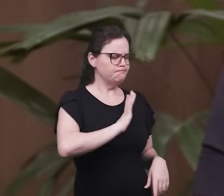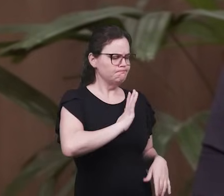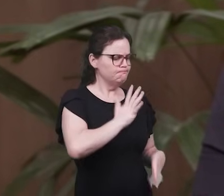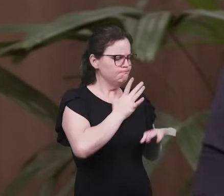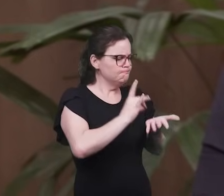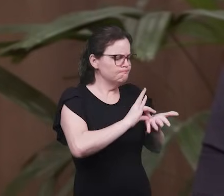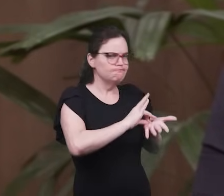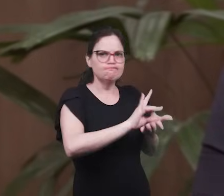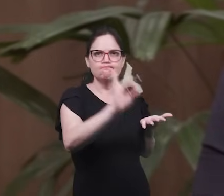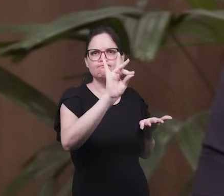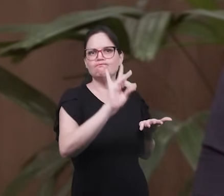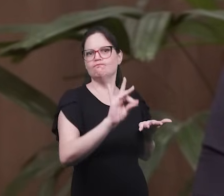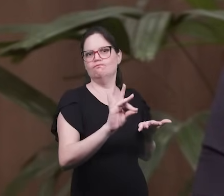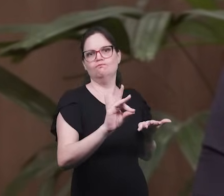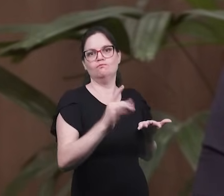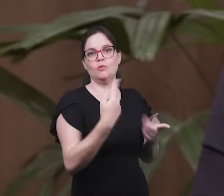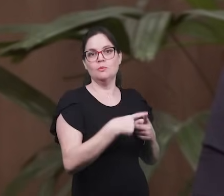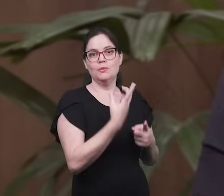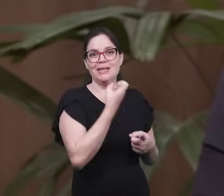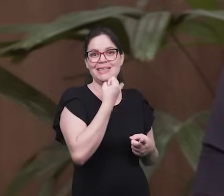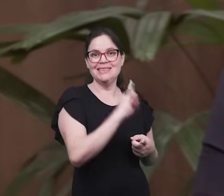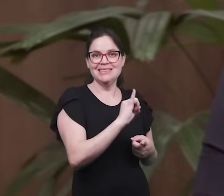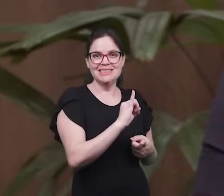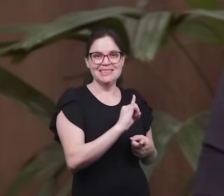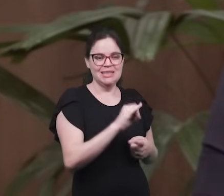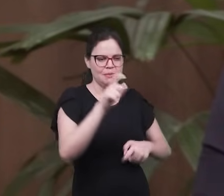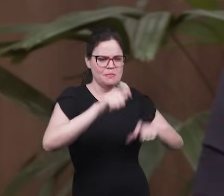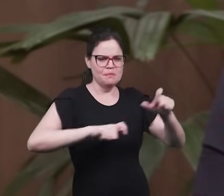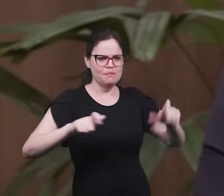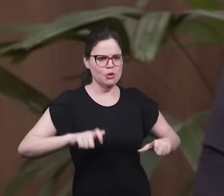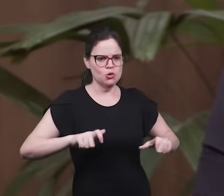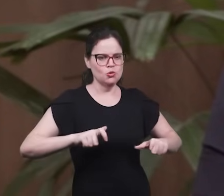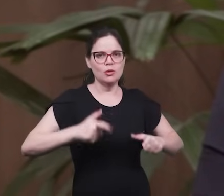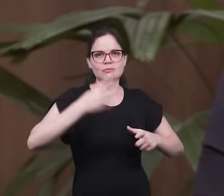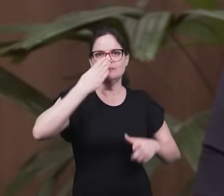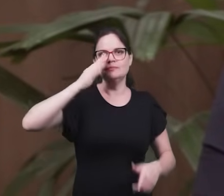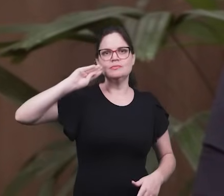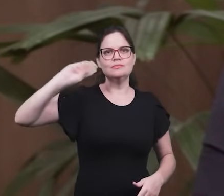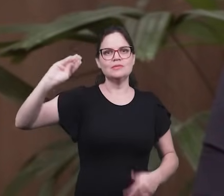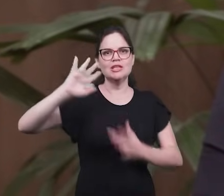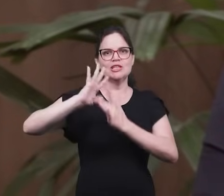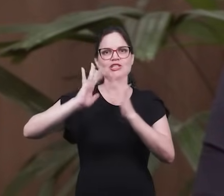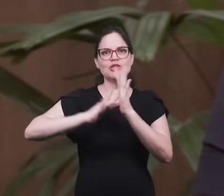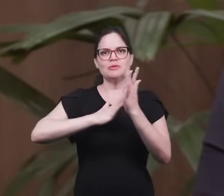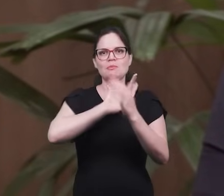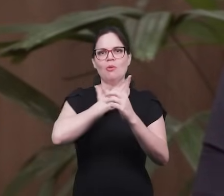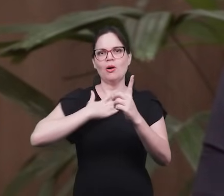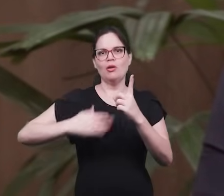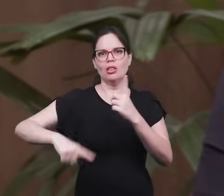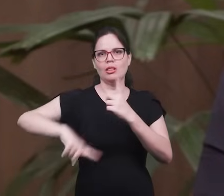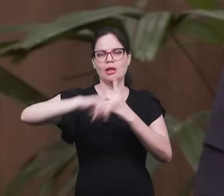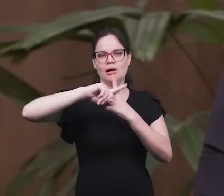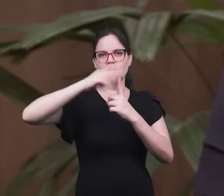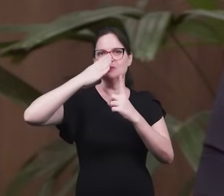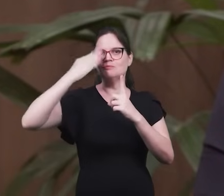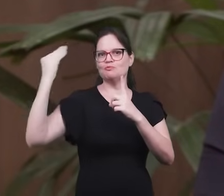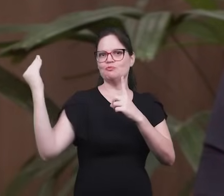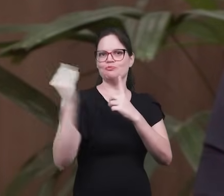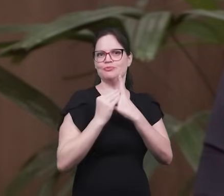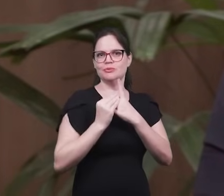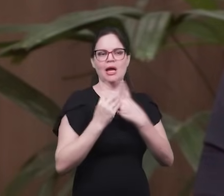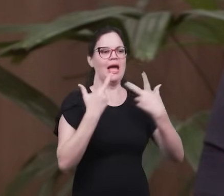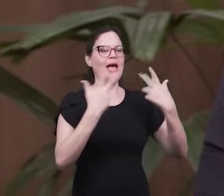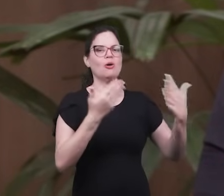ele coloca outra coisa no lugar do sacrifício de Jesus, isso é para Deus uma prostituição, ou